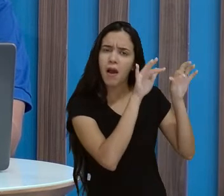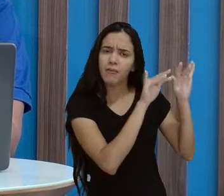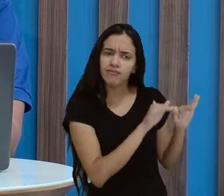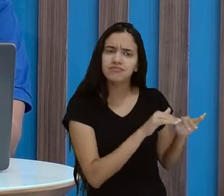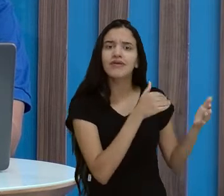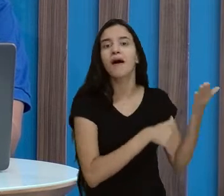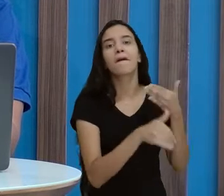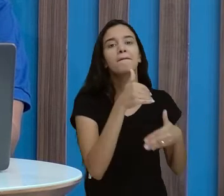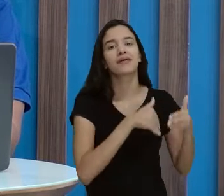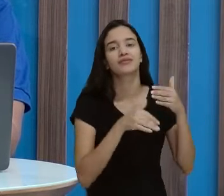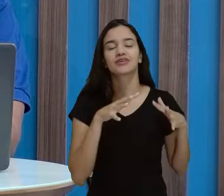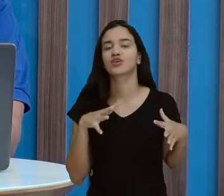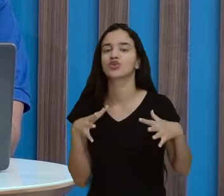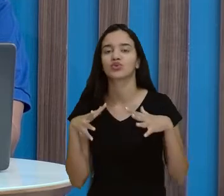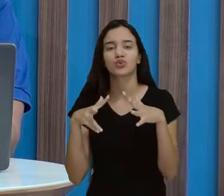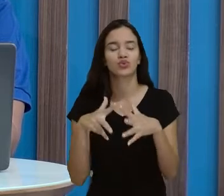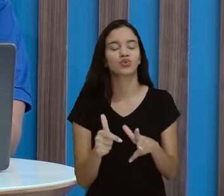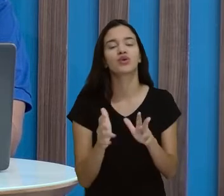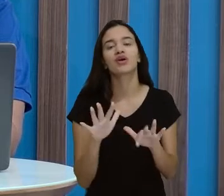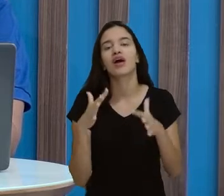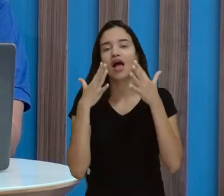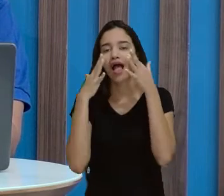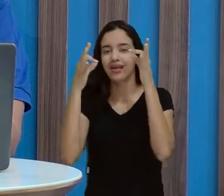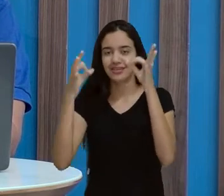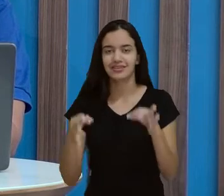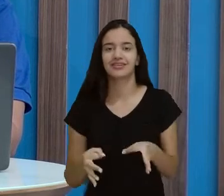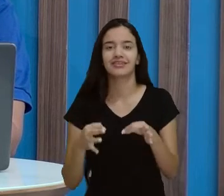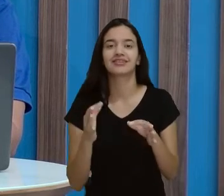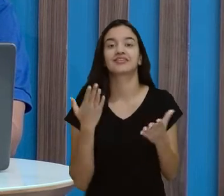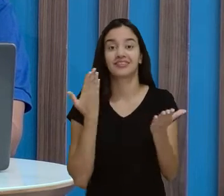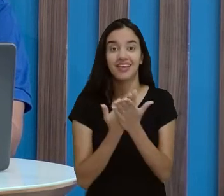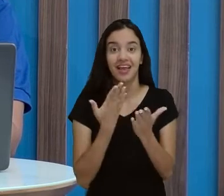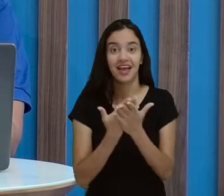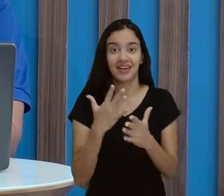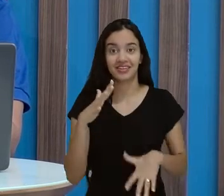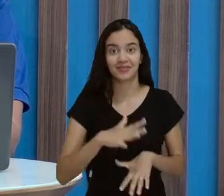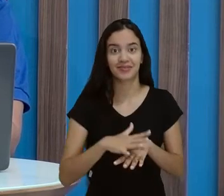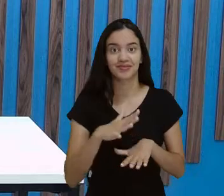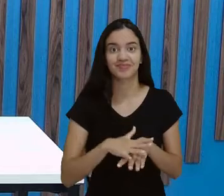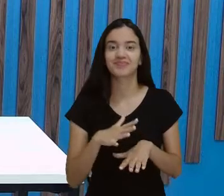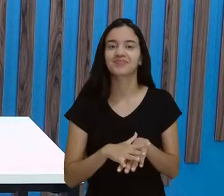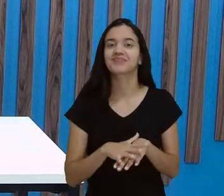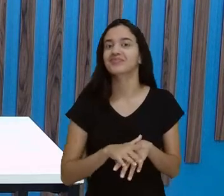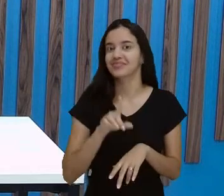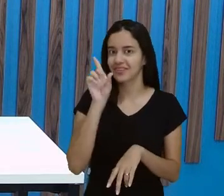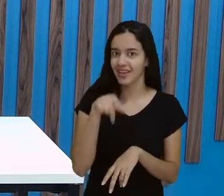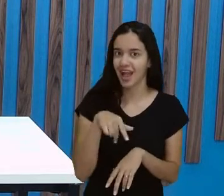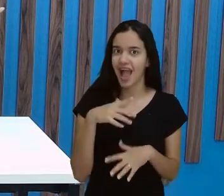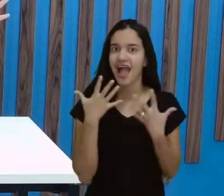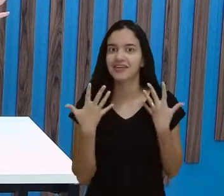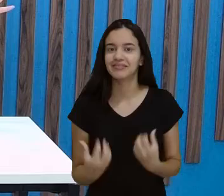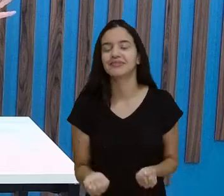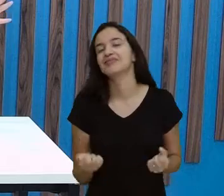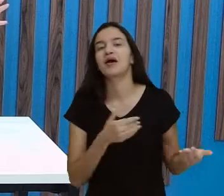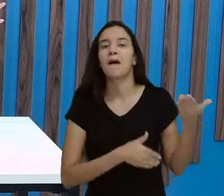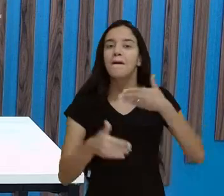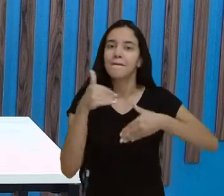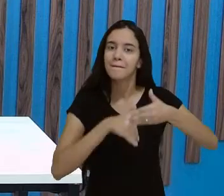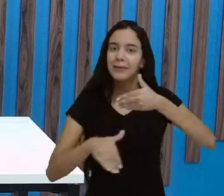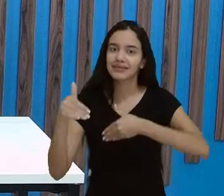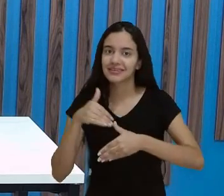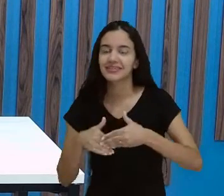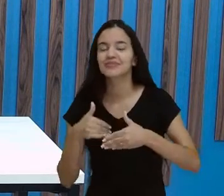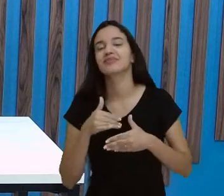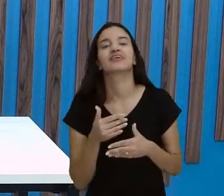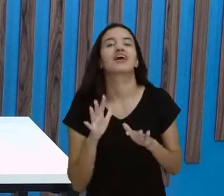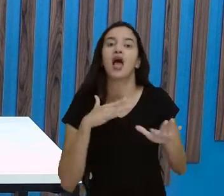todos e com certeza vamos estar aí prestando bastante atenção na aula de matemática. Isso mesmo, vamos participar porque a aula de matemática